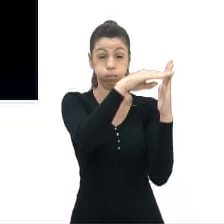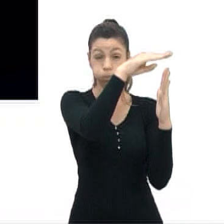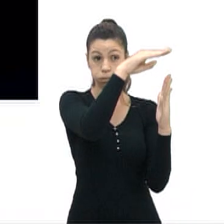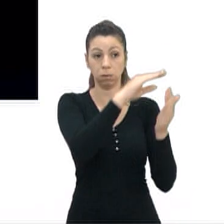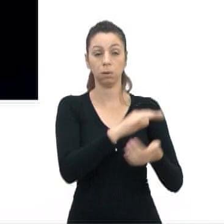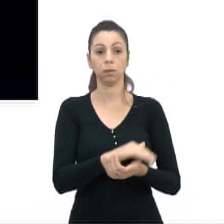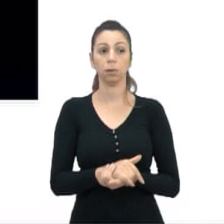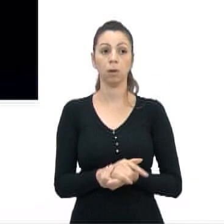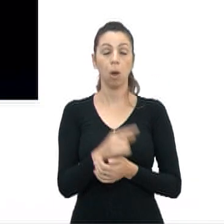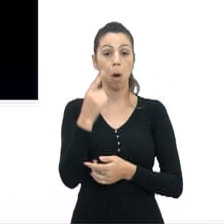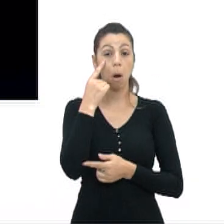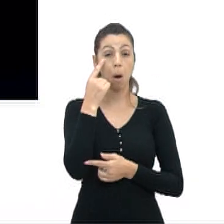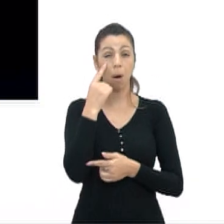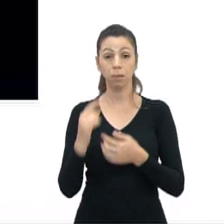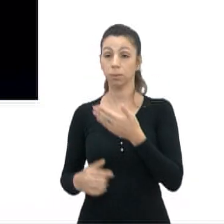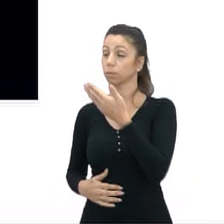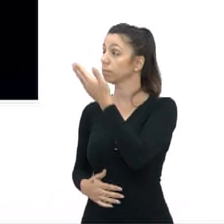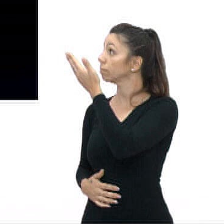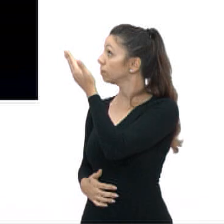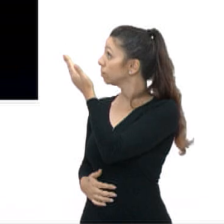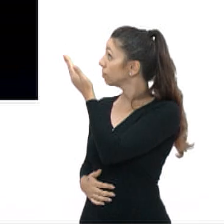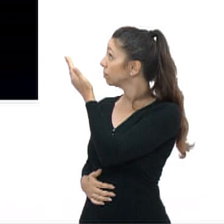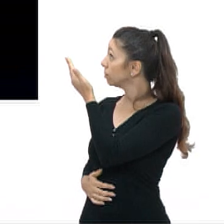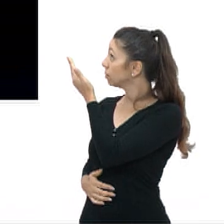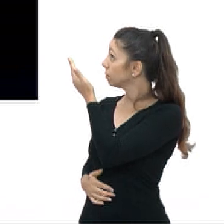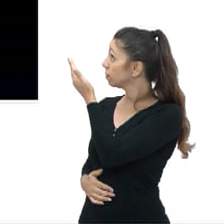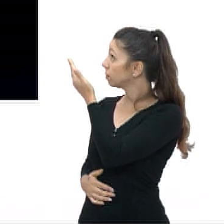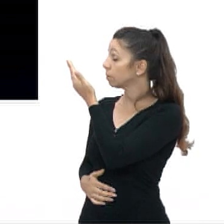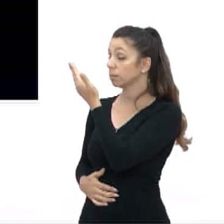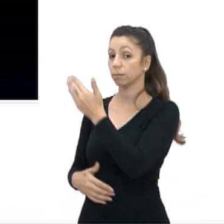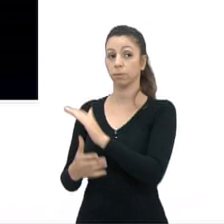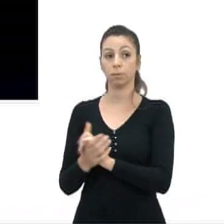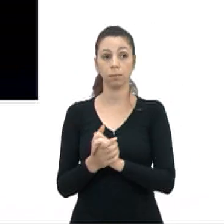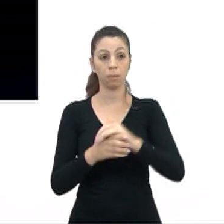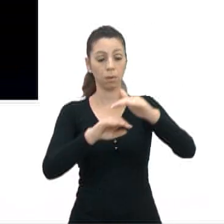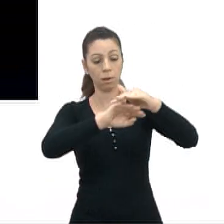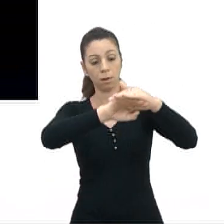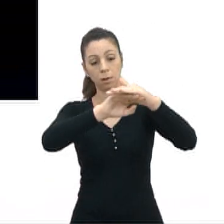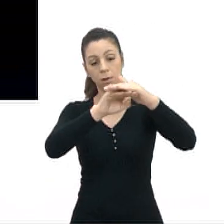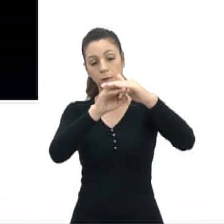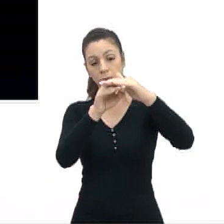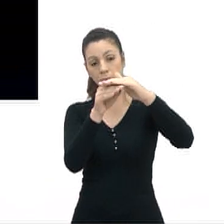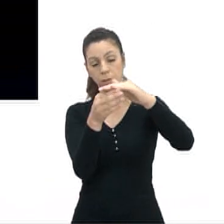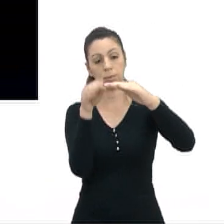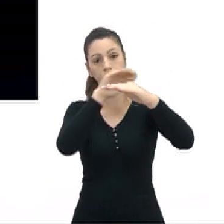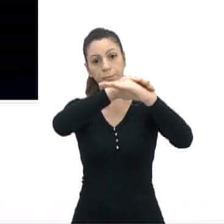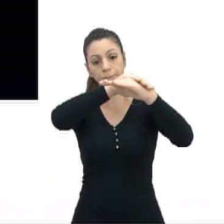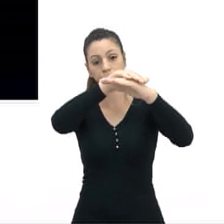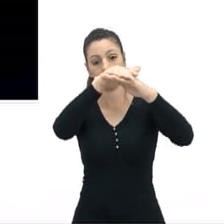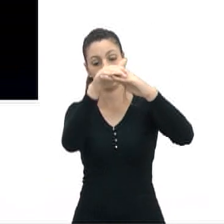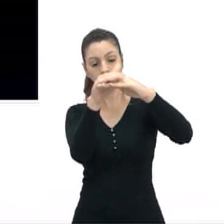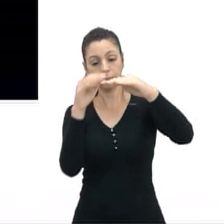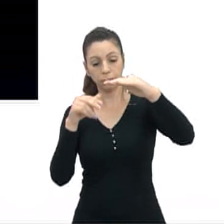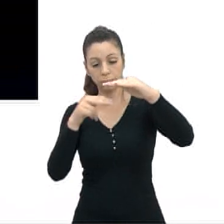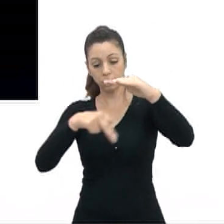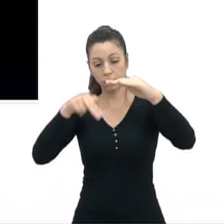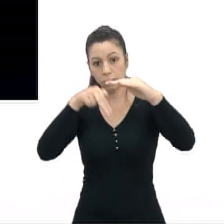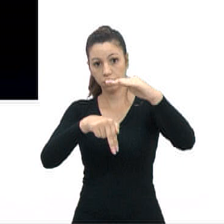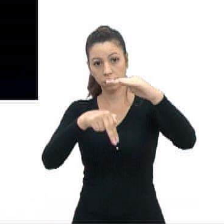Podemos ver nesta imagem, então, o manto sendo a camada intermediária entre a crosta e entre o